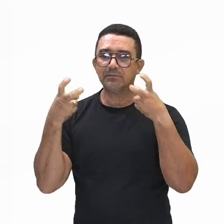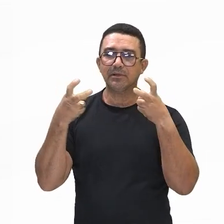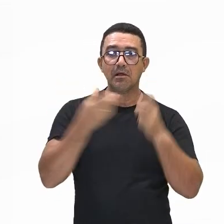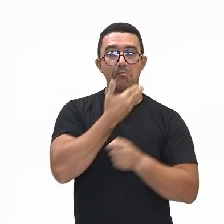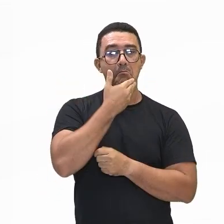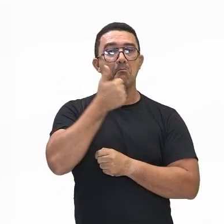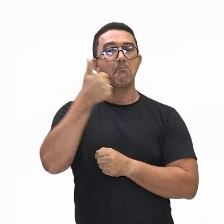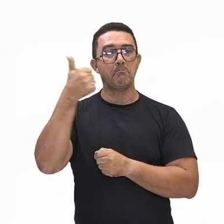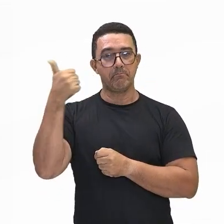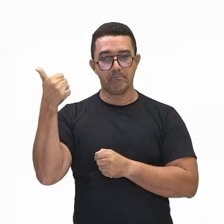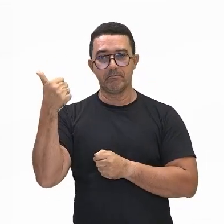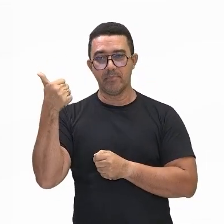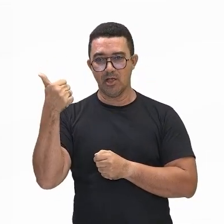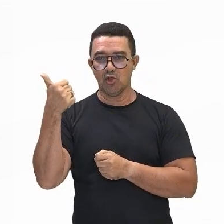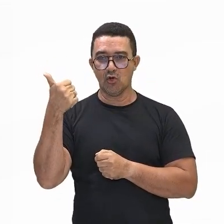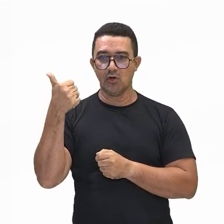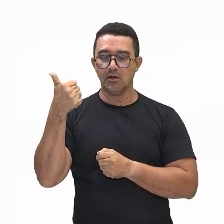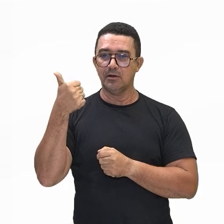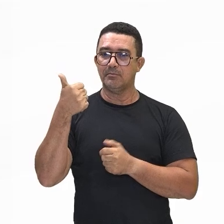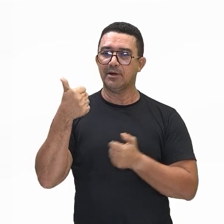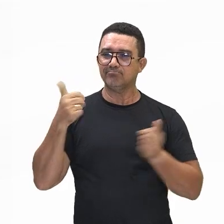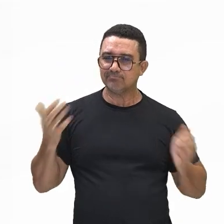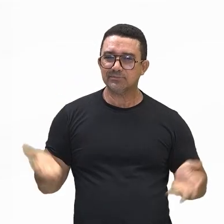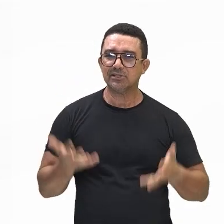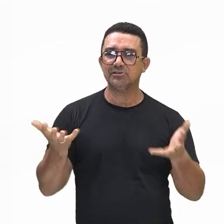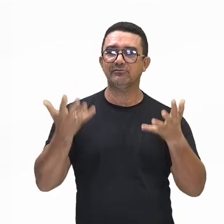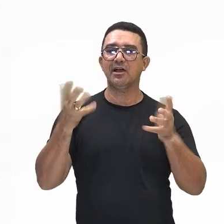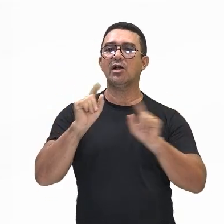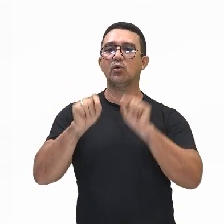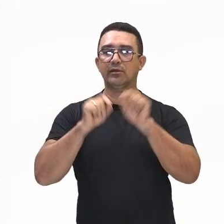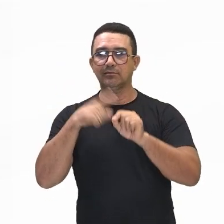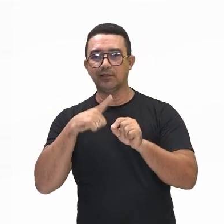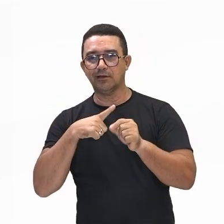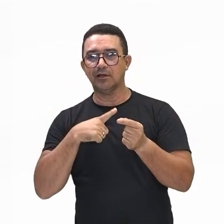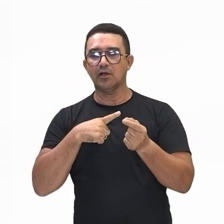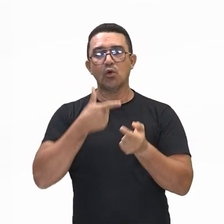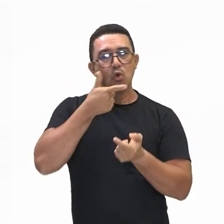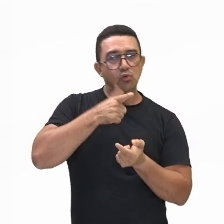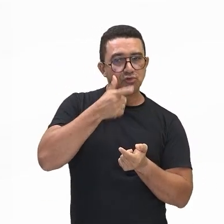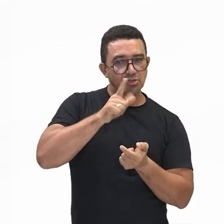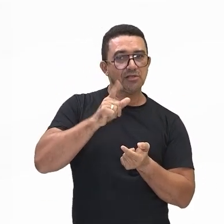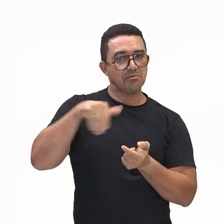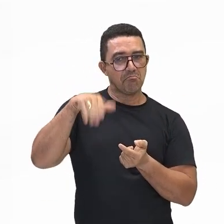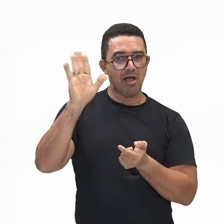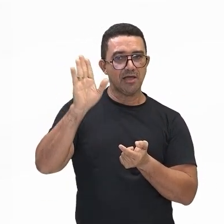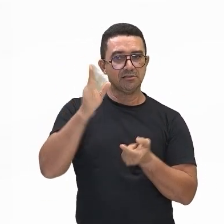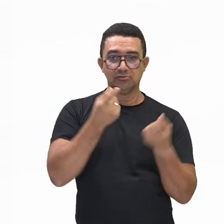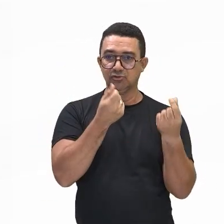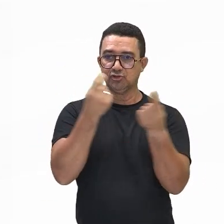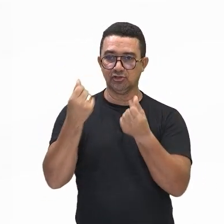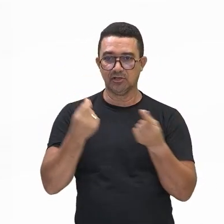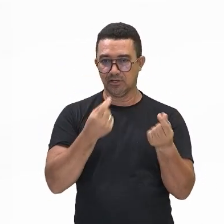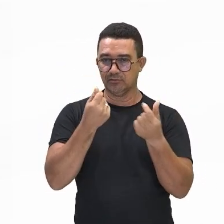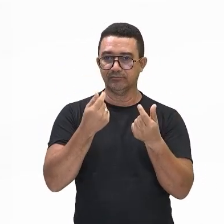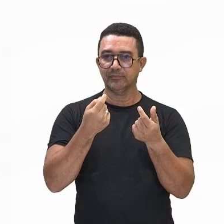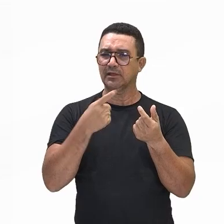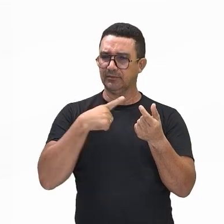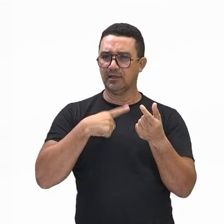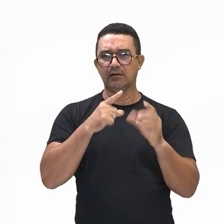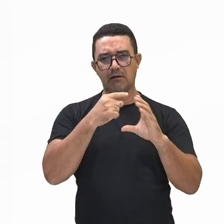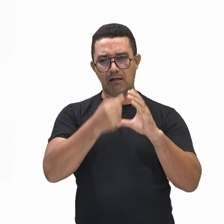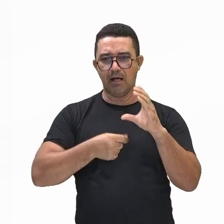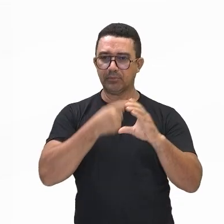melhores condições ali para impulsionar a acumulação de dinheiro, de capital pelos seus proprietários. Enquanto se gastava bastante em